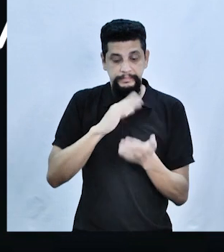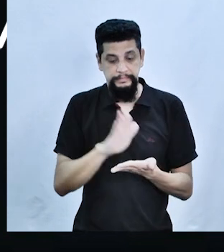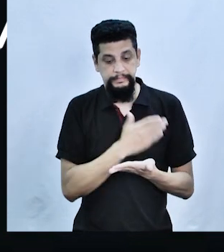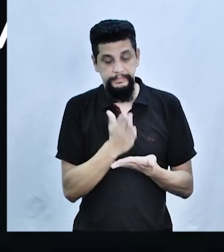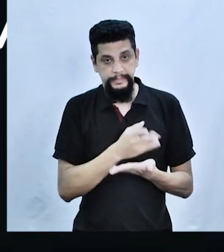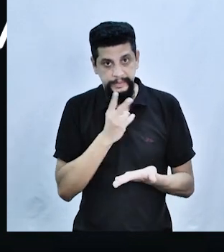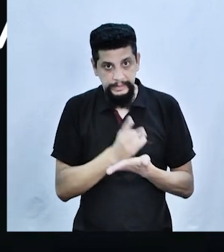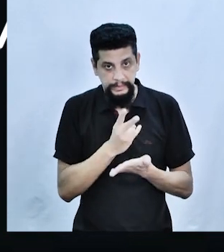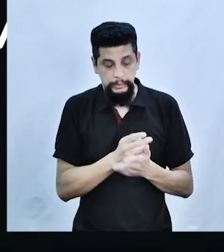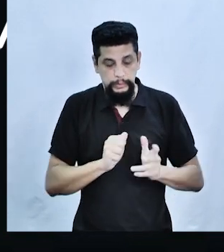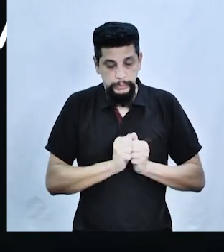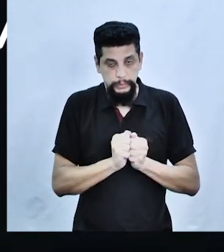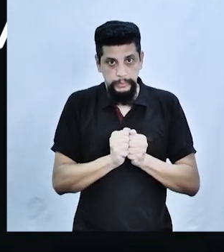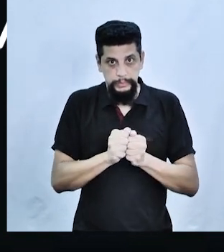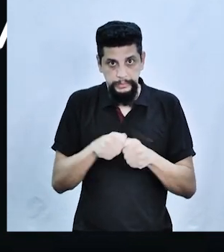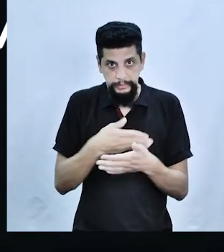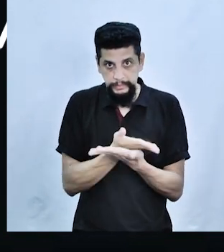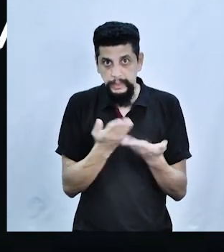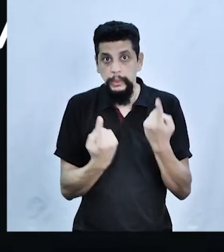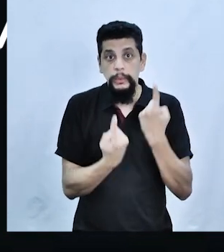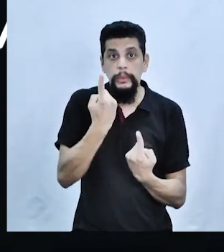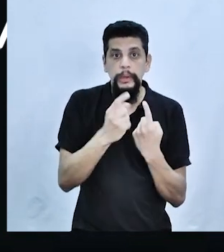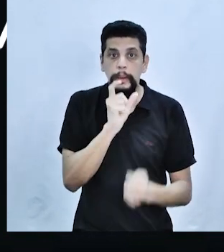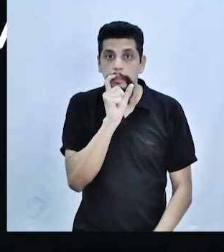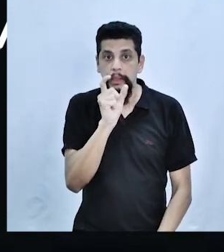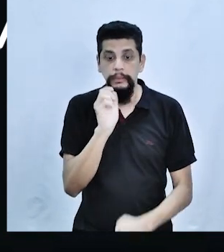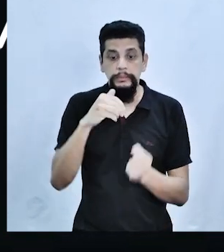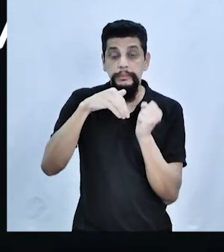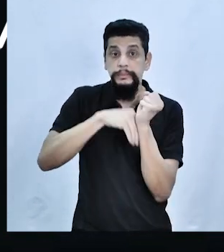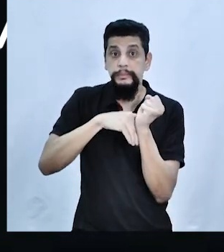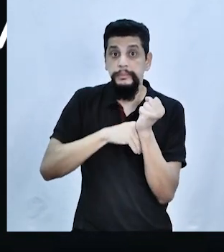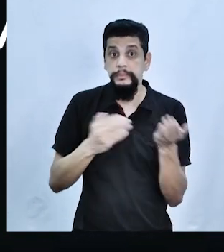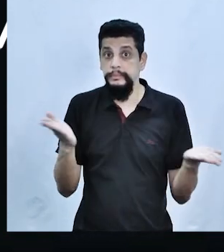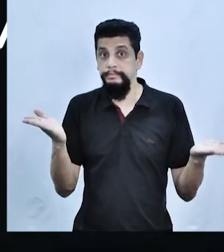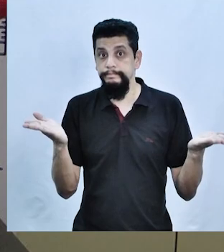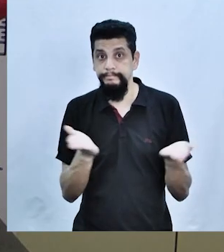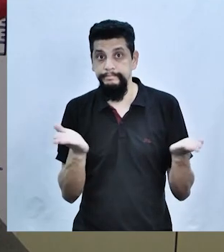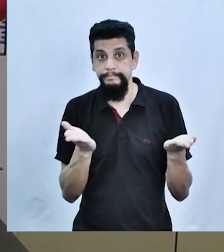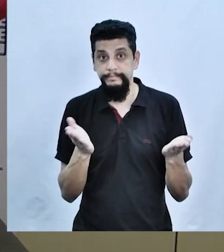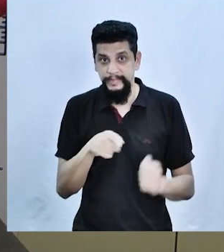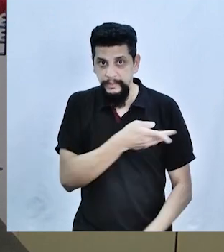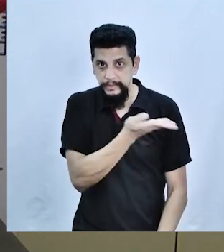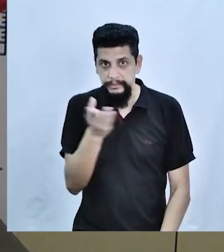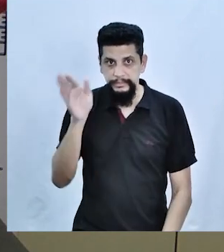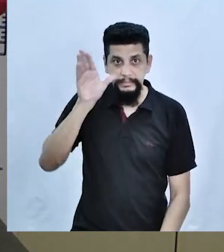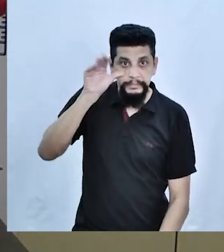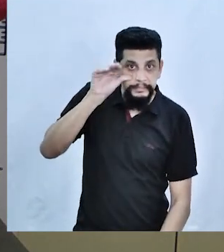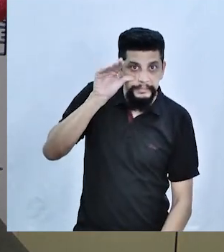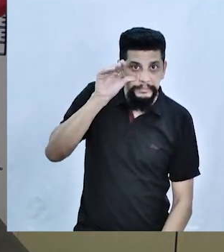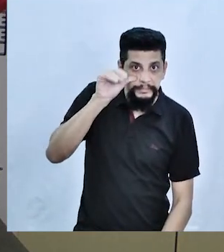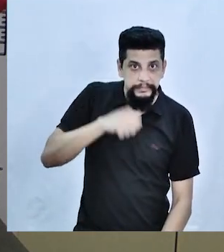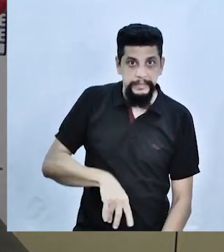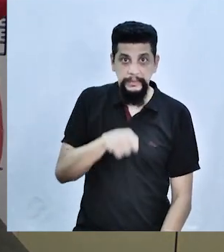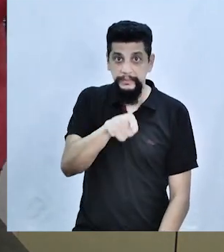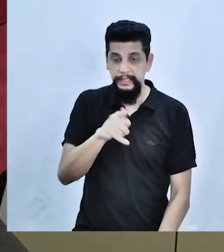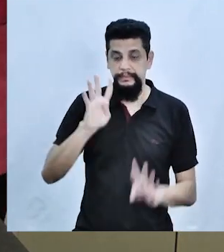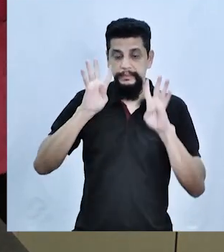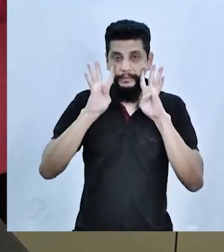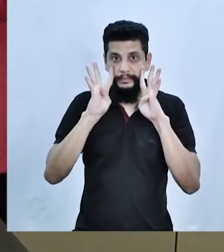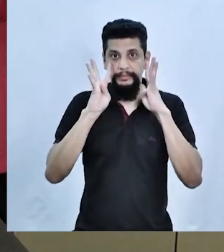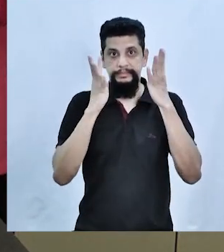cadernão tá sempre presente agora. Sempre presente. Qual será a palavra secreta de hoje, hein? Estão curiosos? Então fiquem